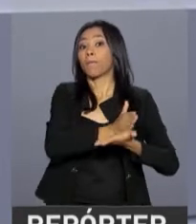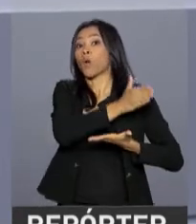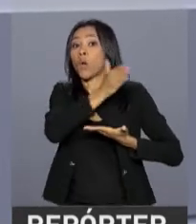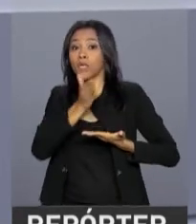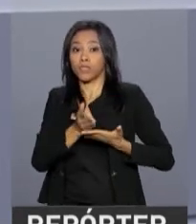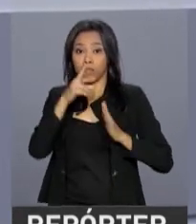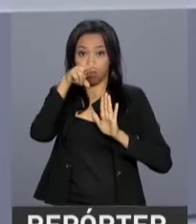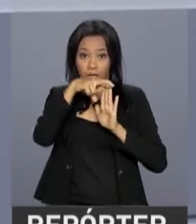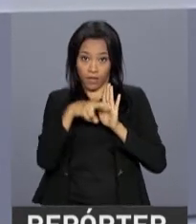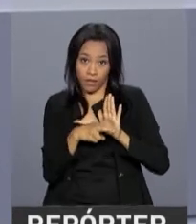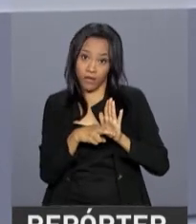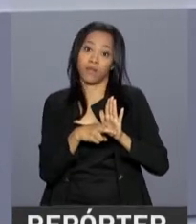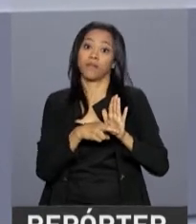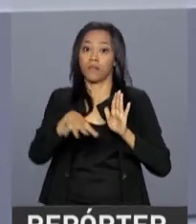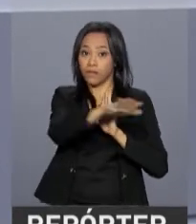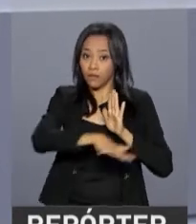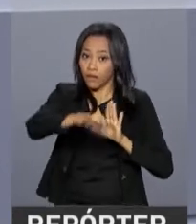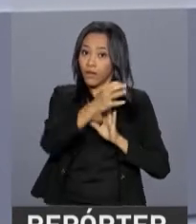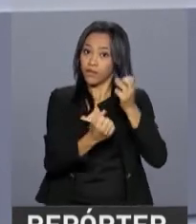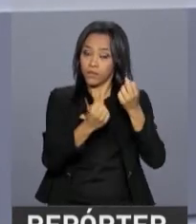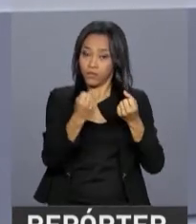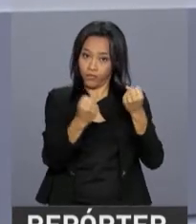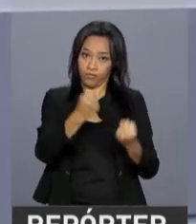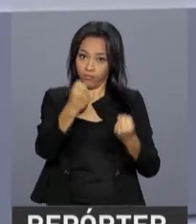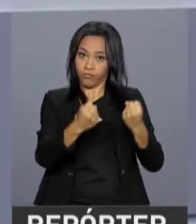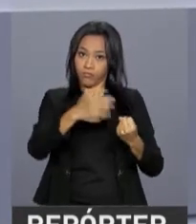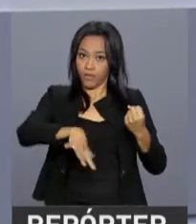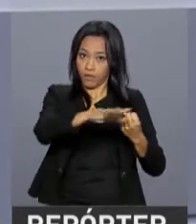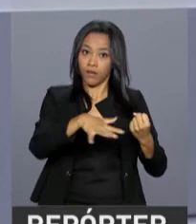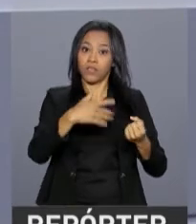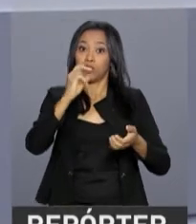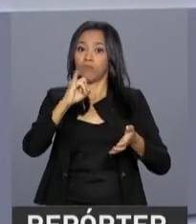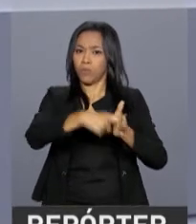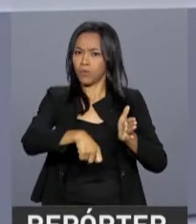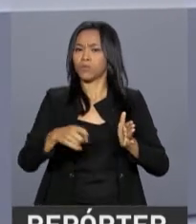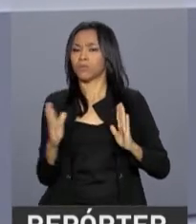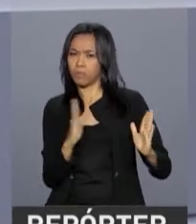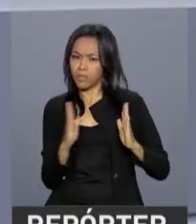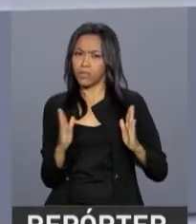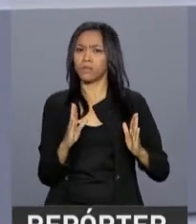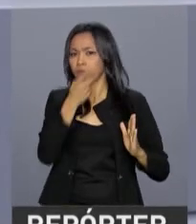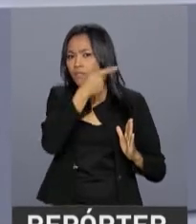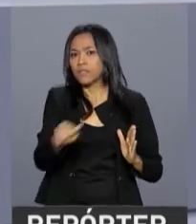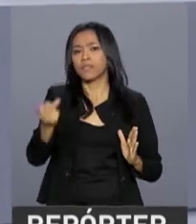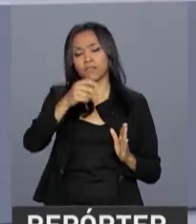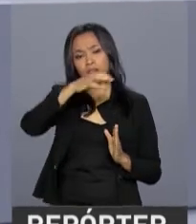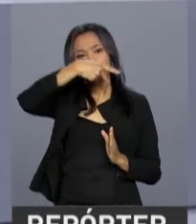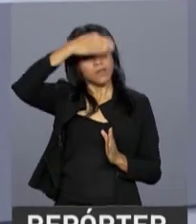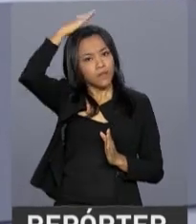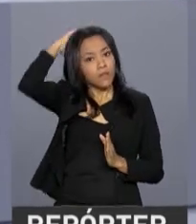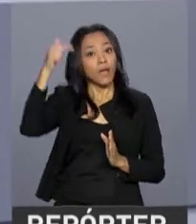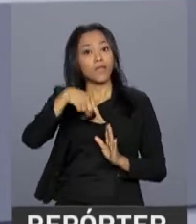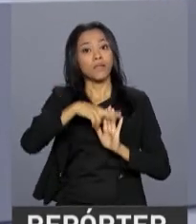5 anos do regime automotivo do Nordeste, que foi anunciada pelo presidente Michel Temer Durante a visita à fábrica da Fiat, esse